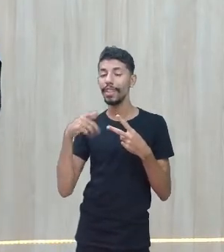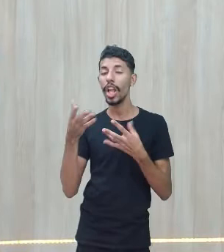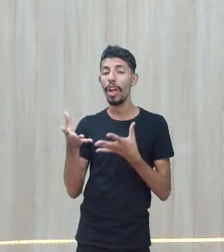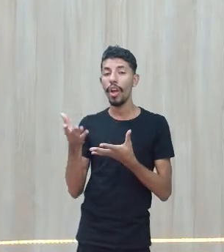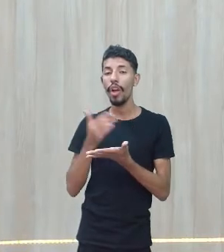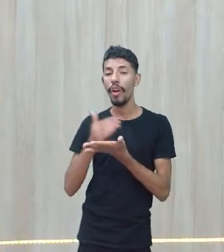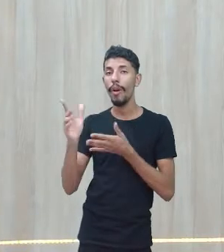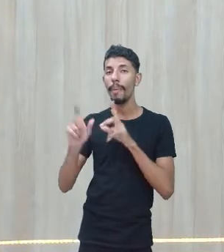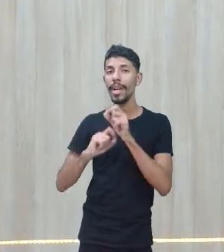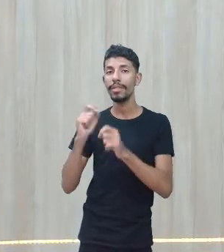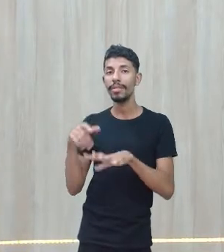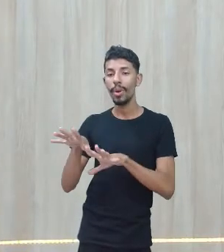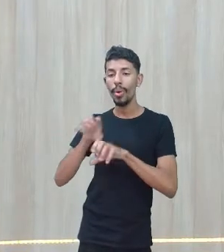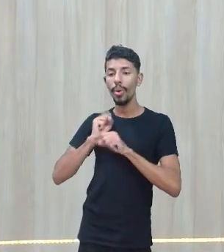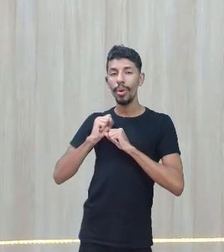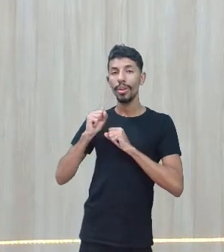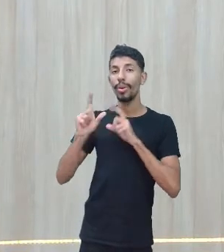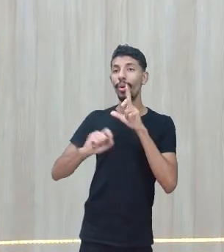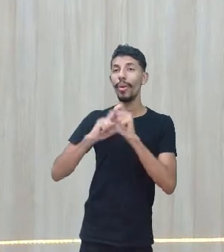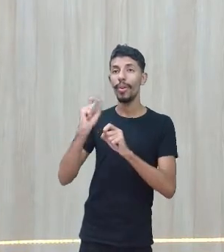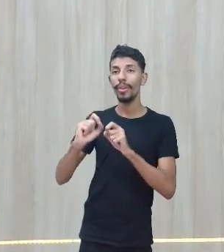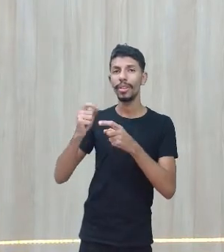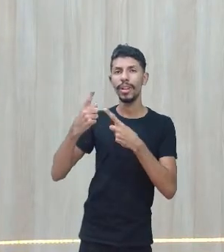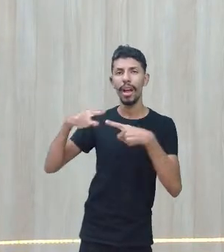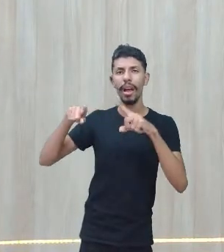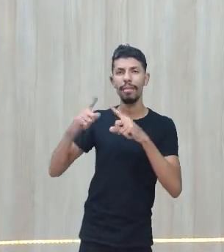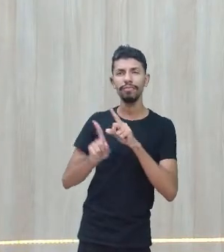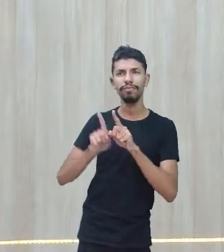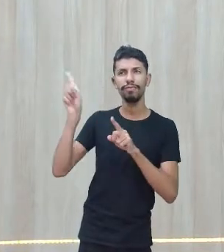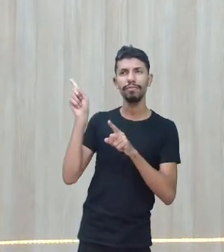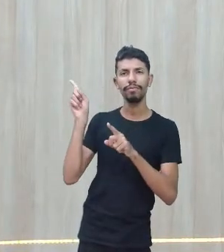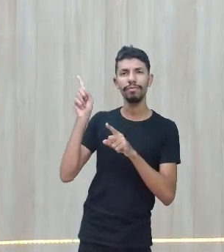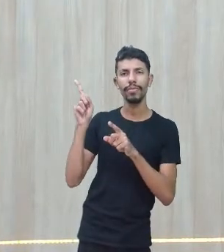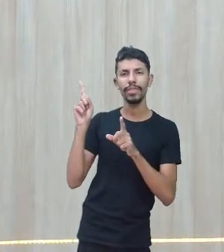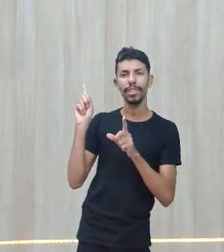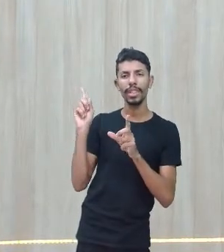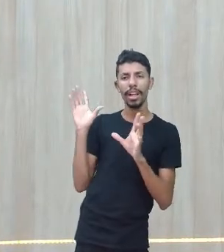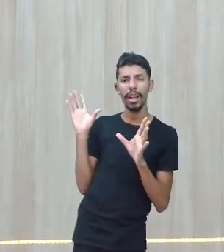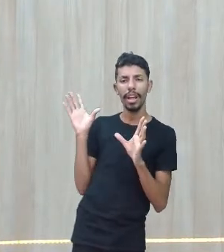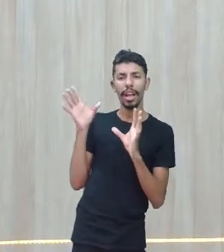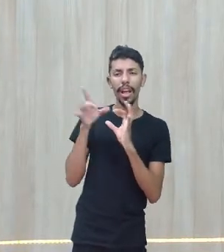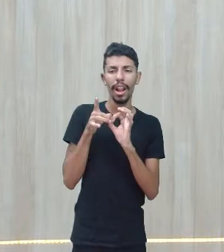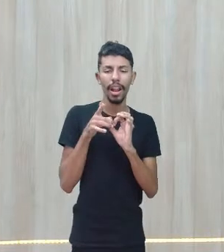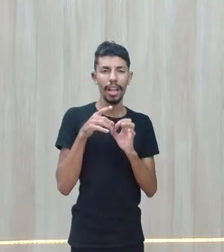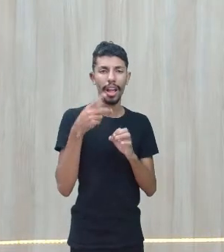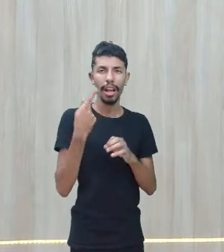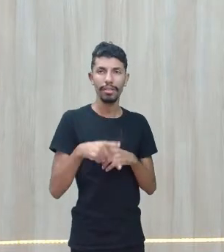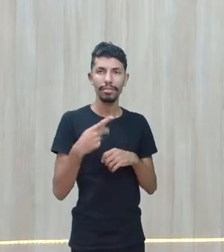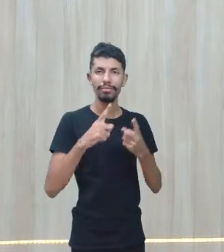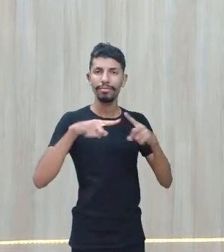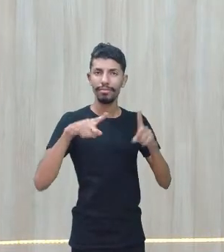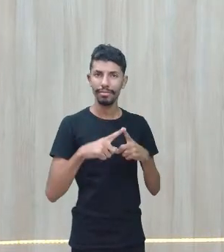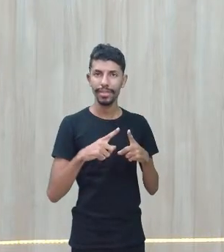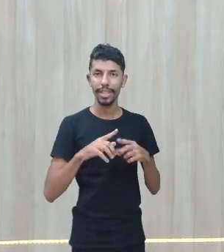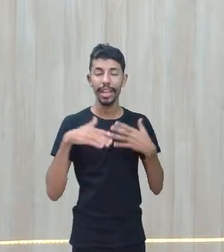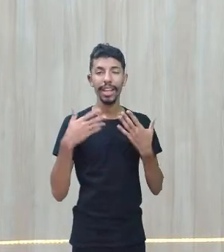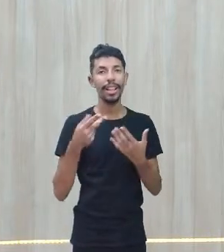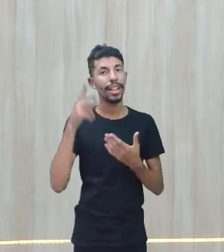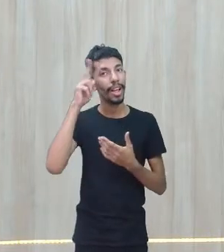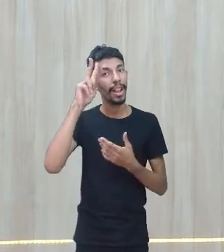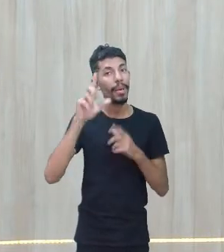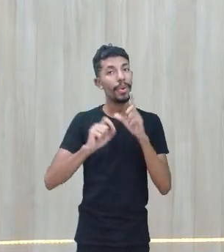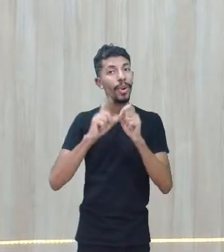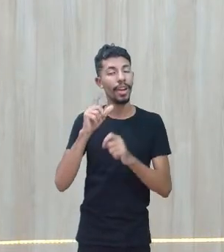batidas com o nosso estilo, e aí ele também é bom lembrar que o funk, apesar de ter essa